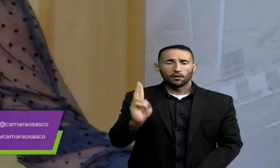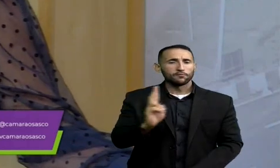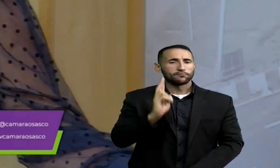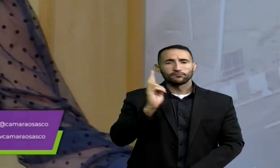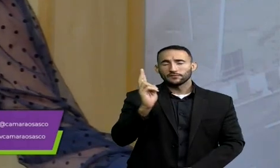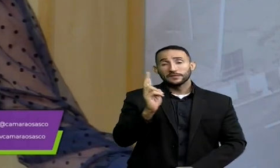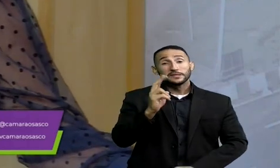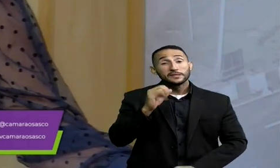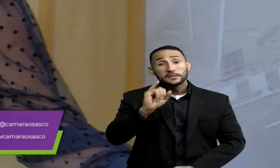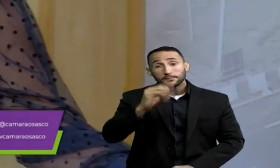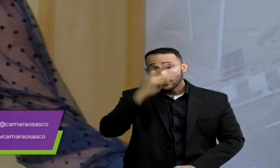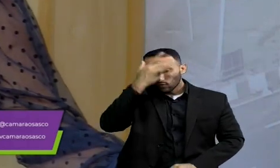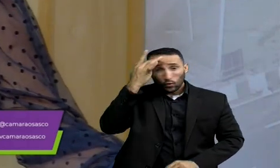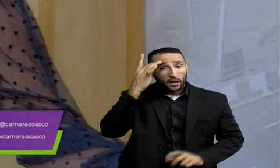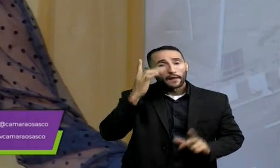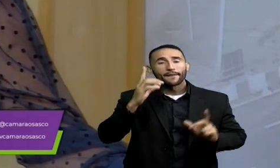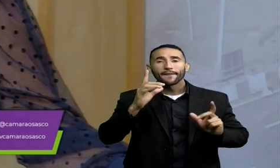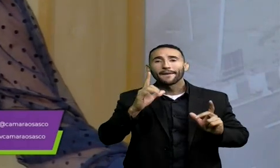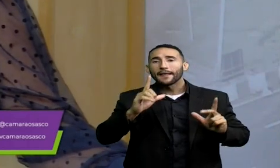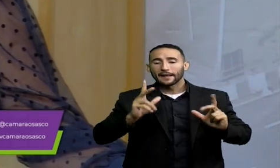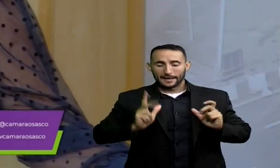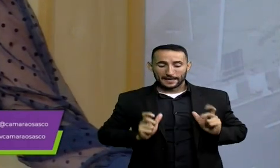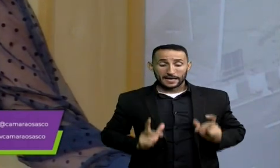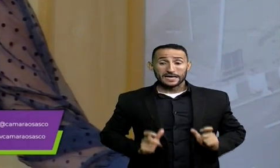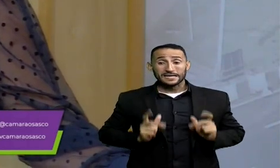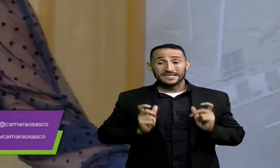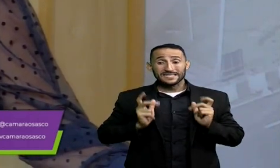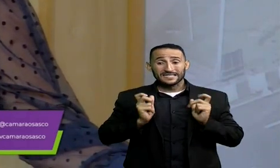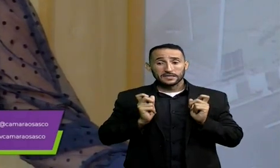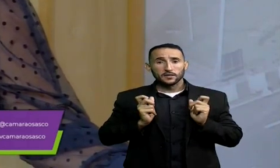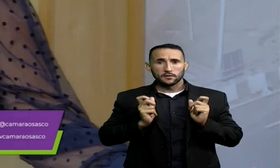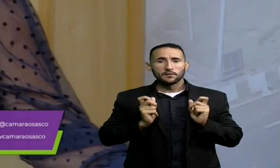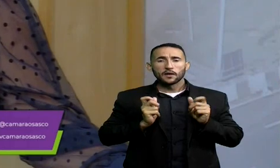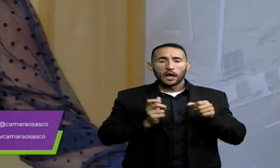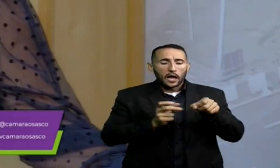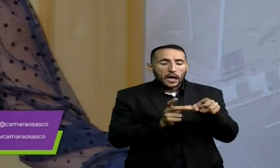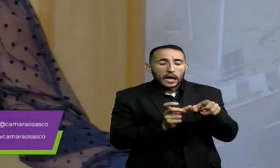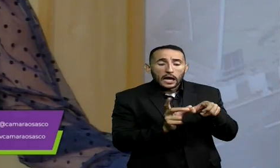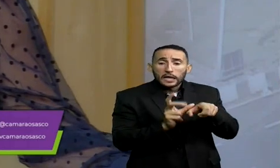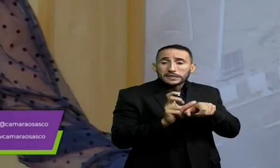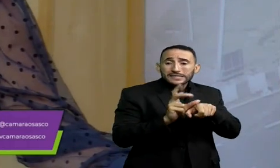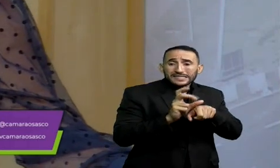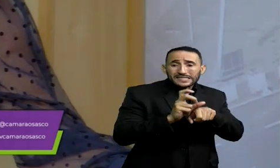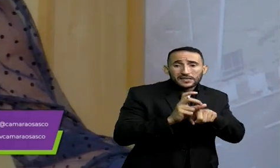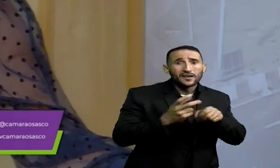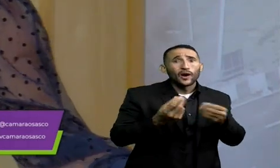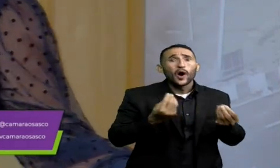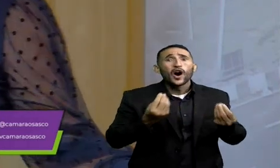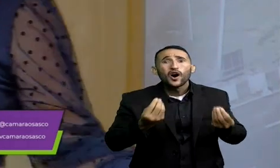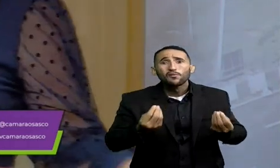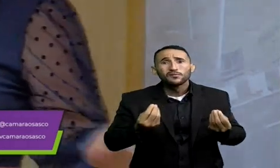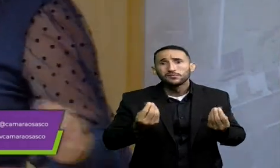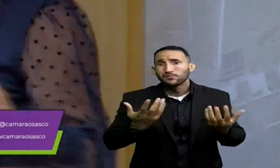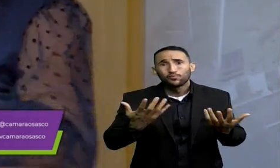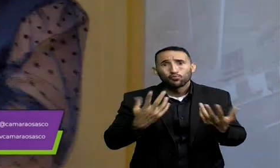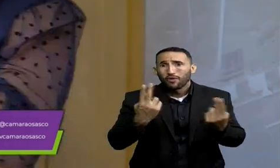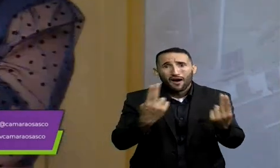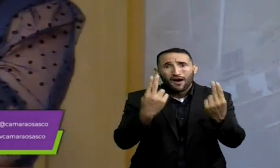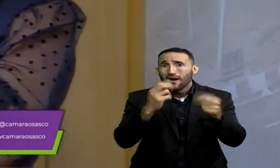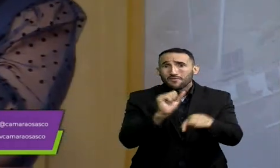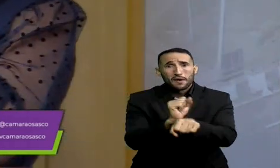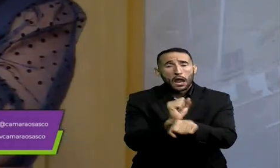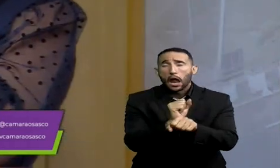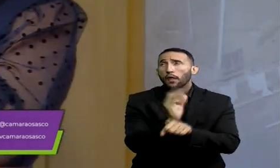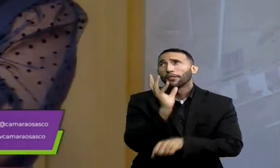tem câncer de próstata quando o paciente tem câncer de próstata e vou falar mais